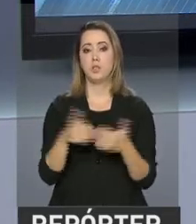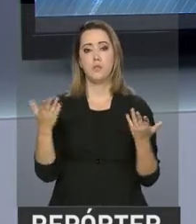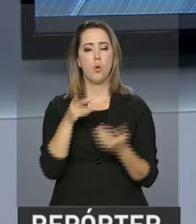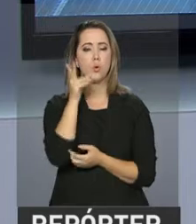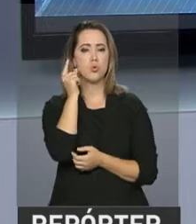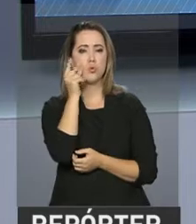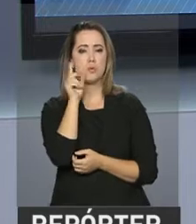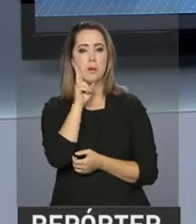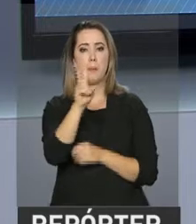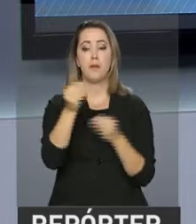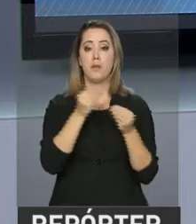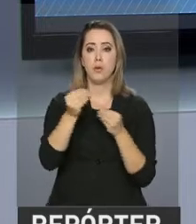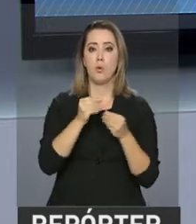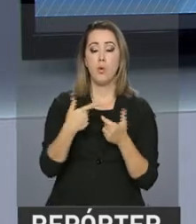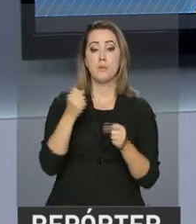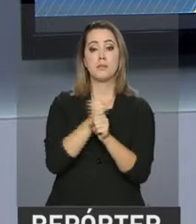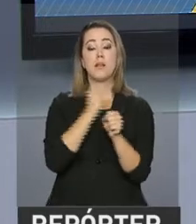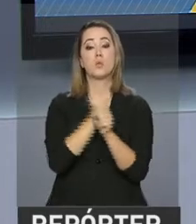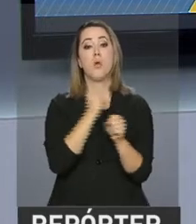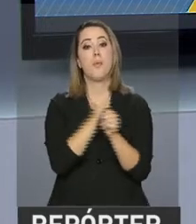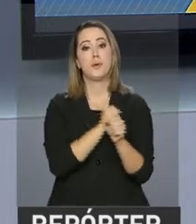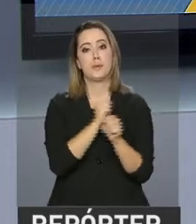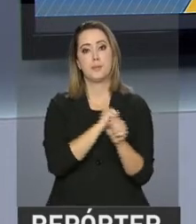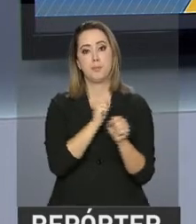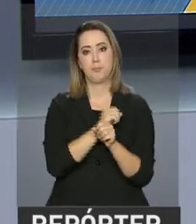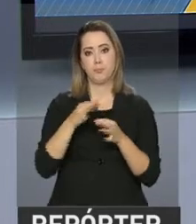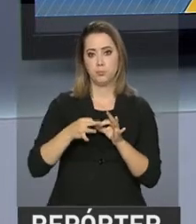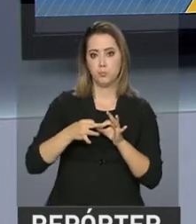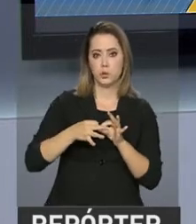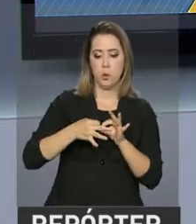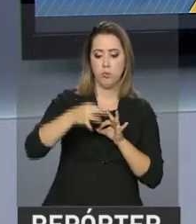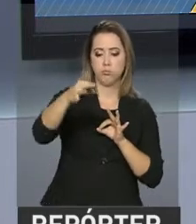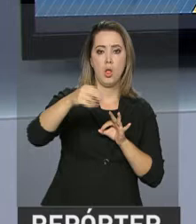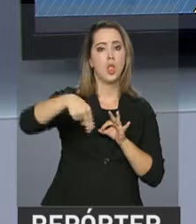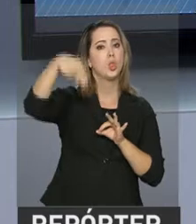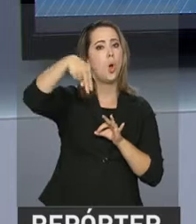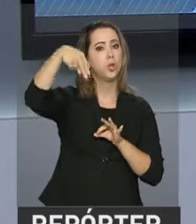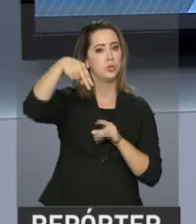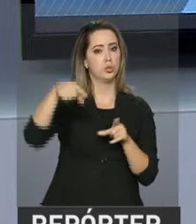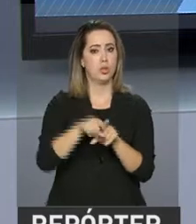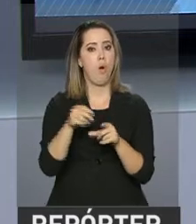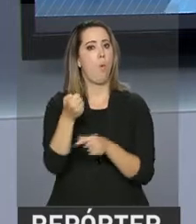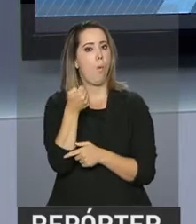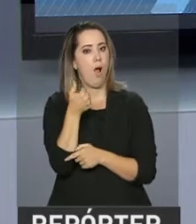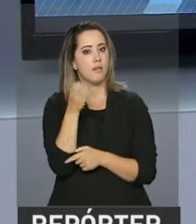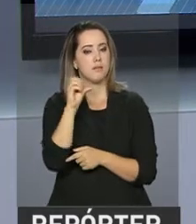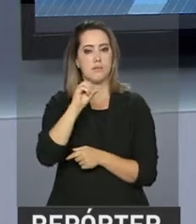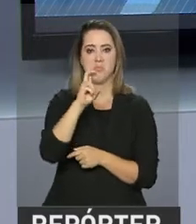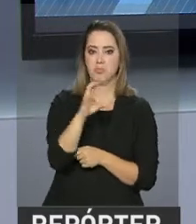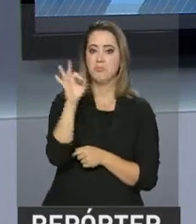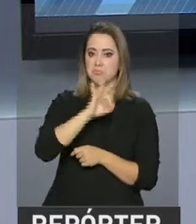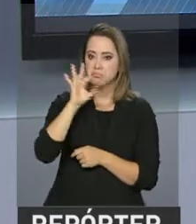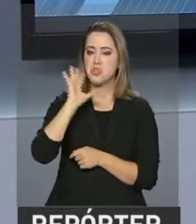andamento das obras do Eixo Norte do projeto de integração do Rio São Francisco. O Eixo Norte está com quase 95%